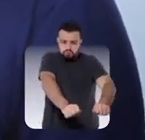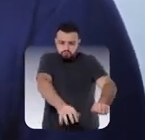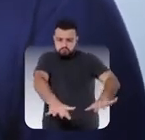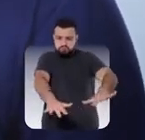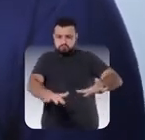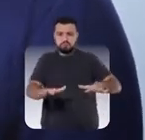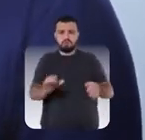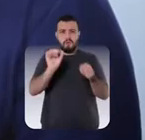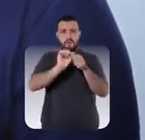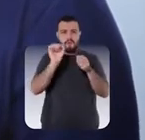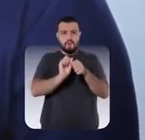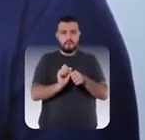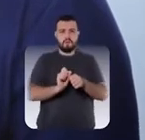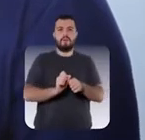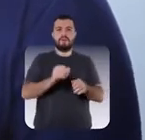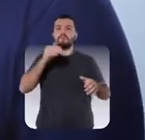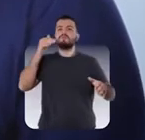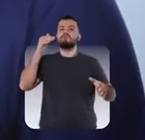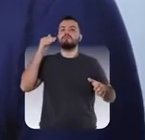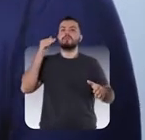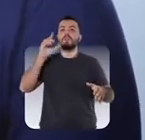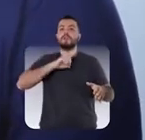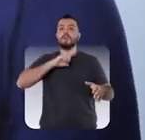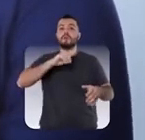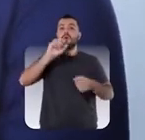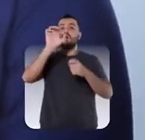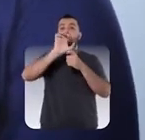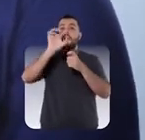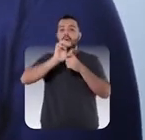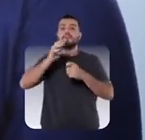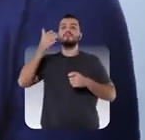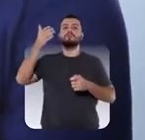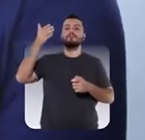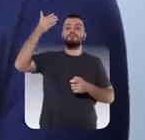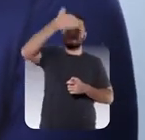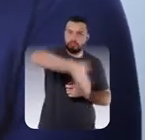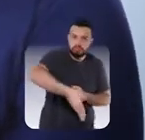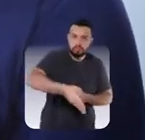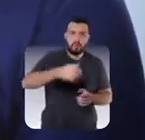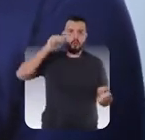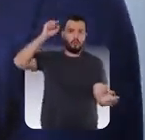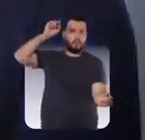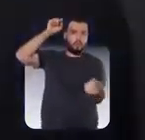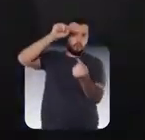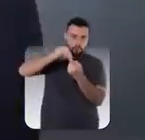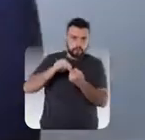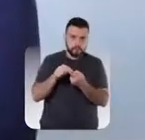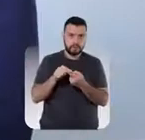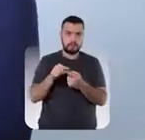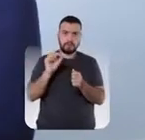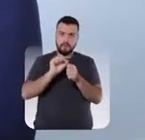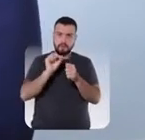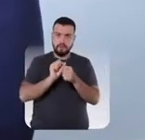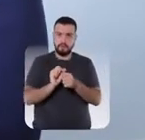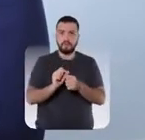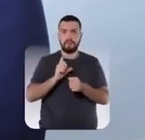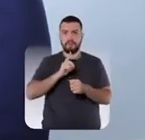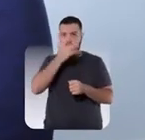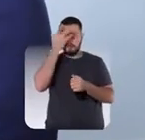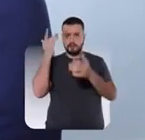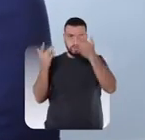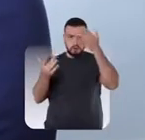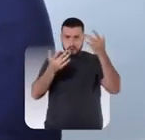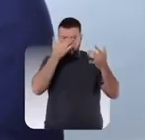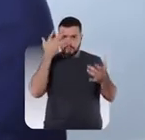um movimento implantado pelo prefeito Dr. Eric, que vem atingindo aquele objetivo que é tratar as pessoas,